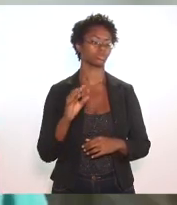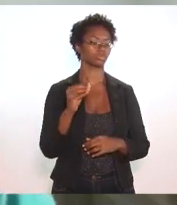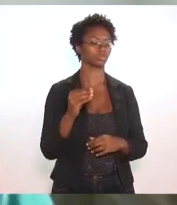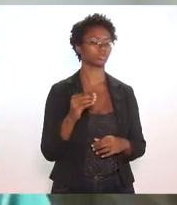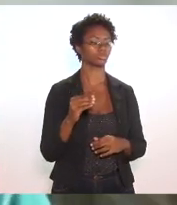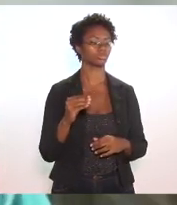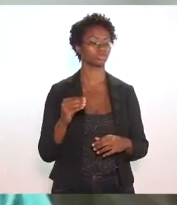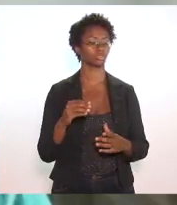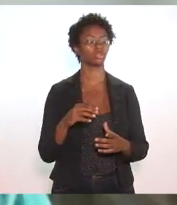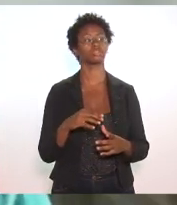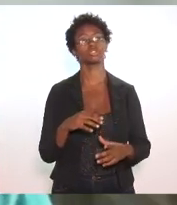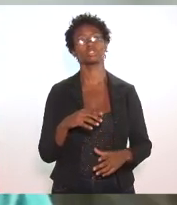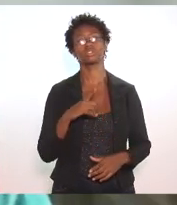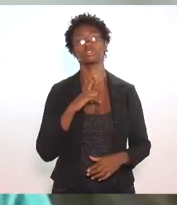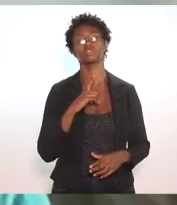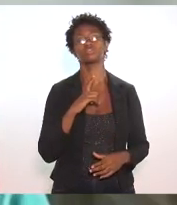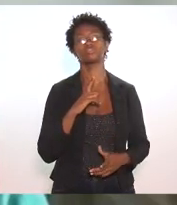em